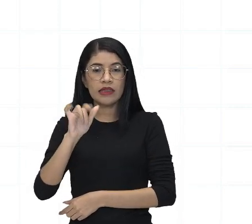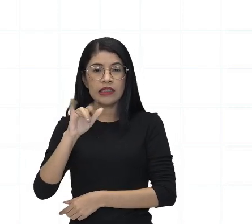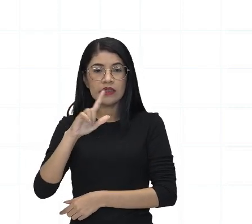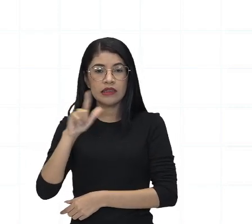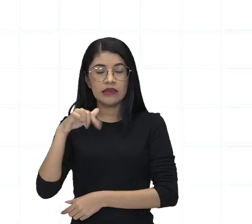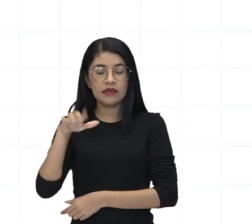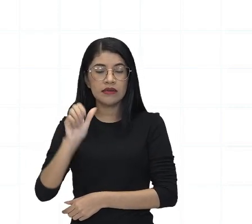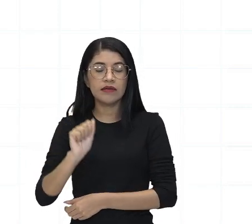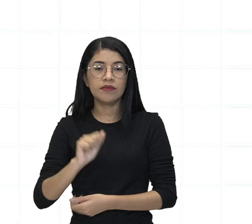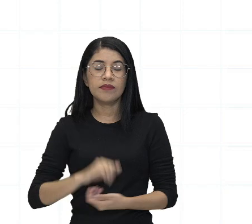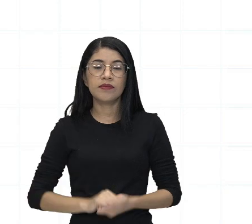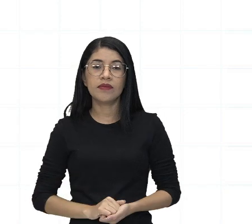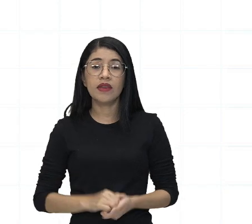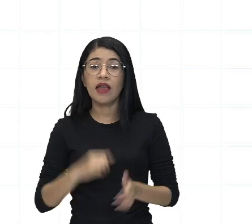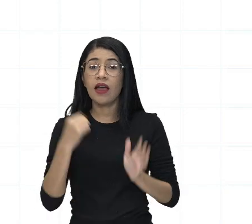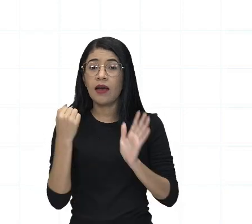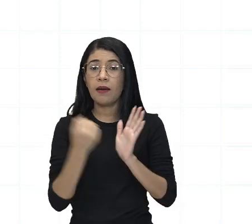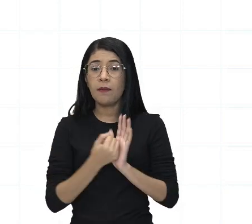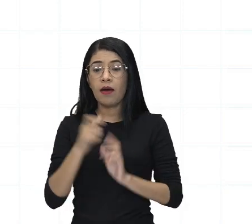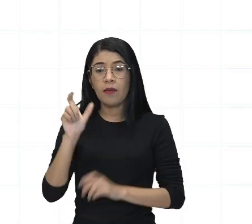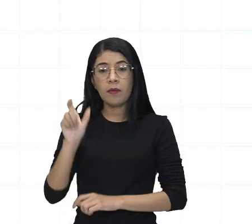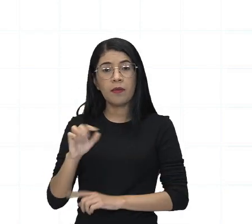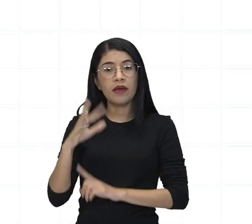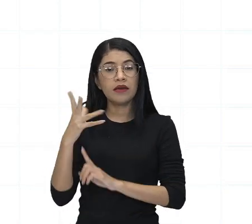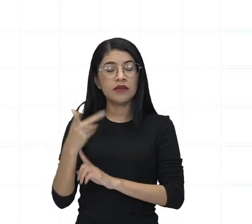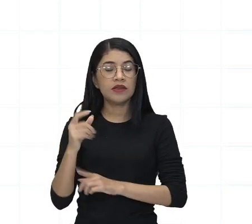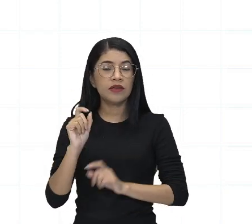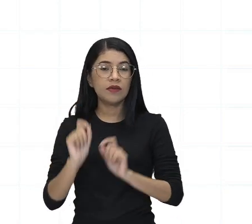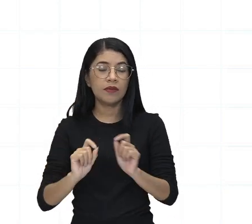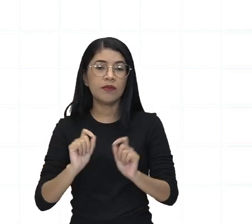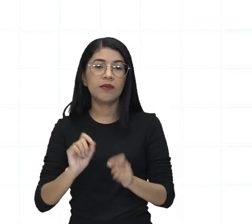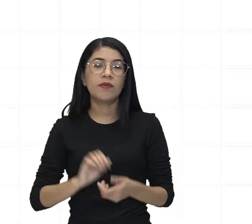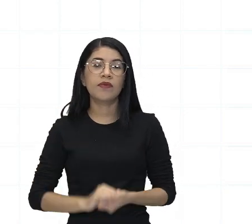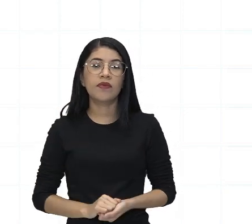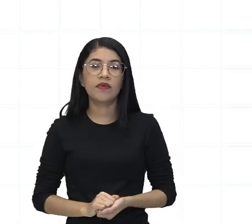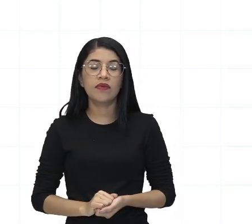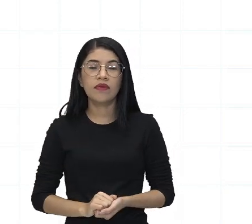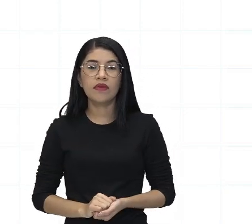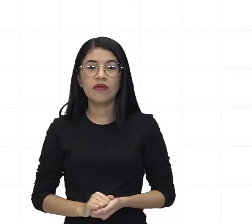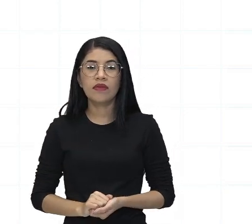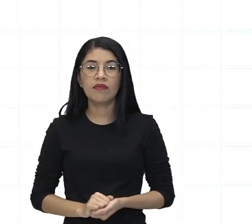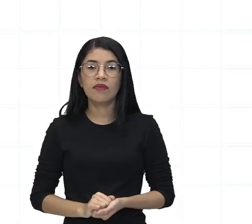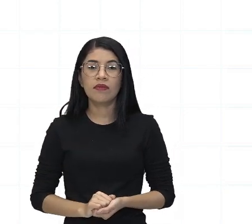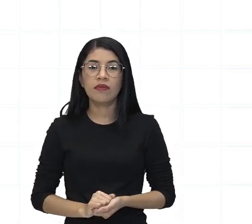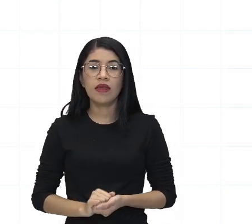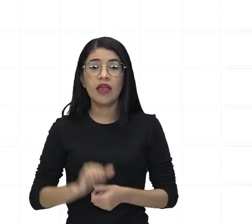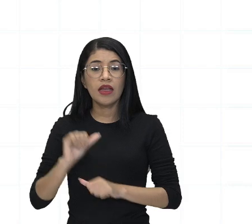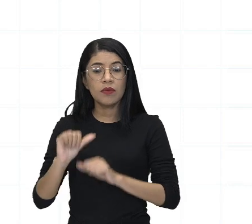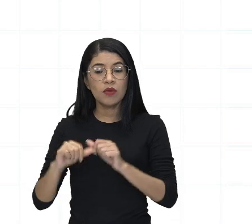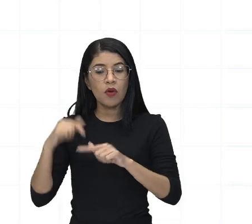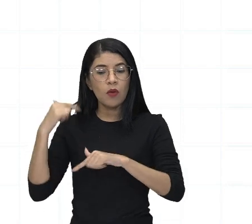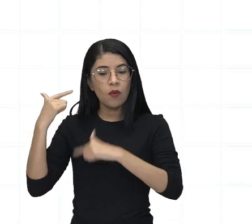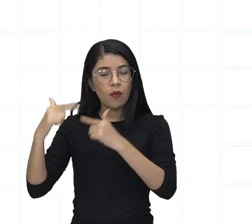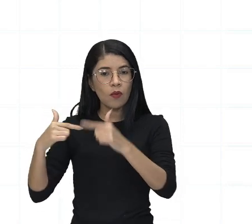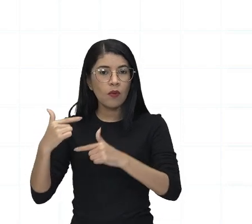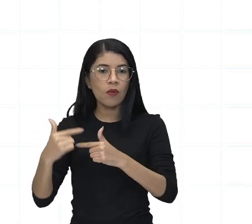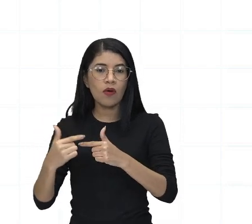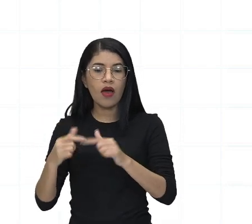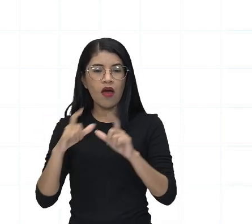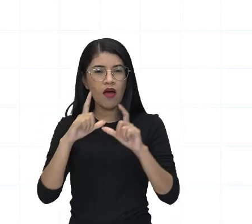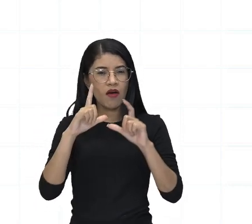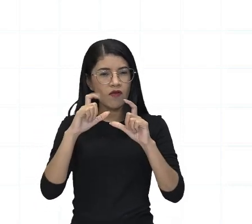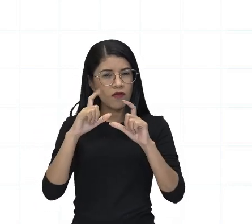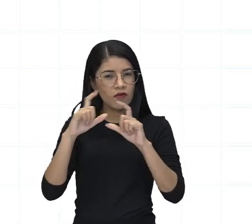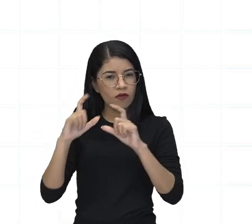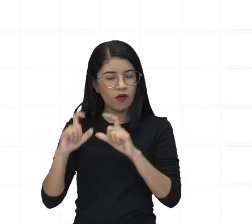O que marcou Muniz foi o que ele evitou o modo tradicional de fotografia, não apenas